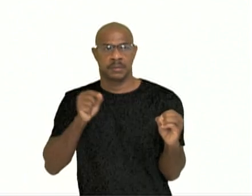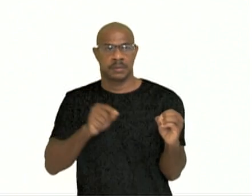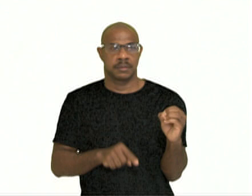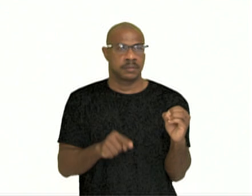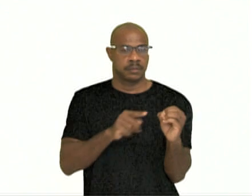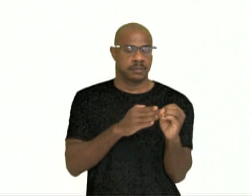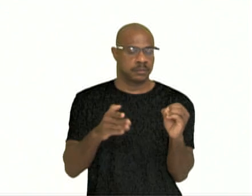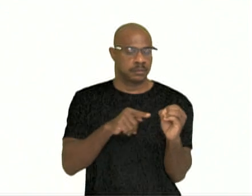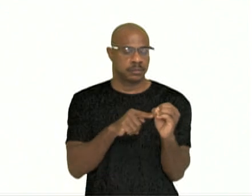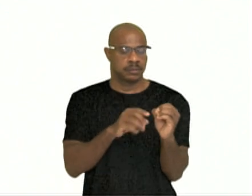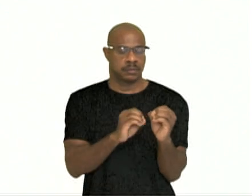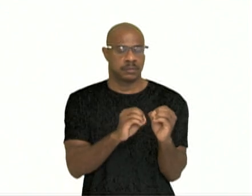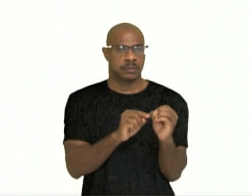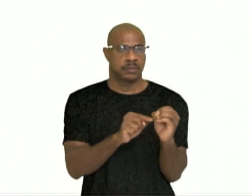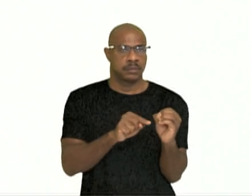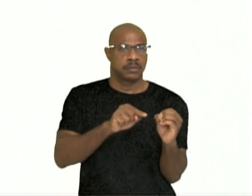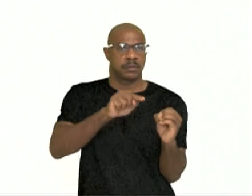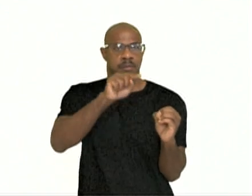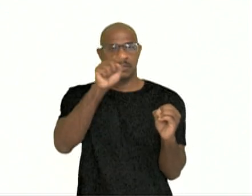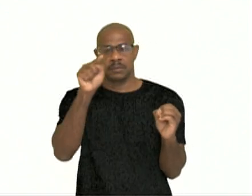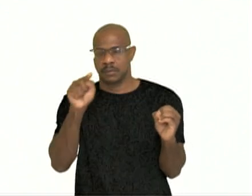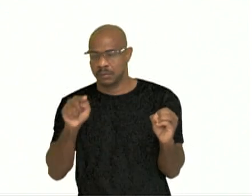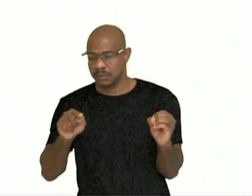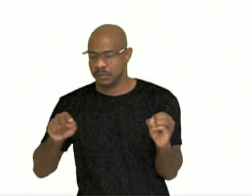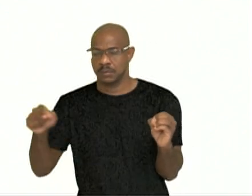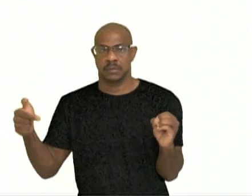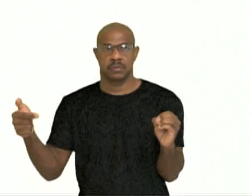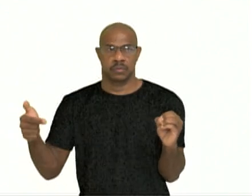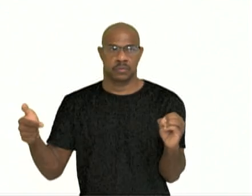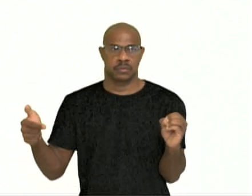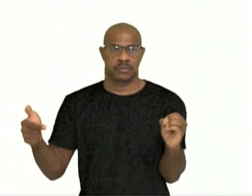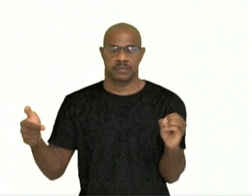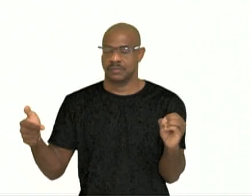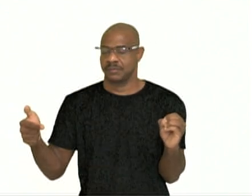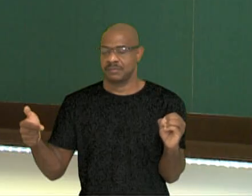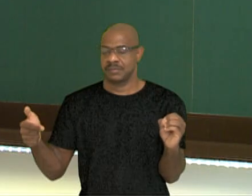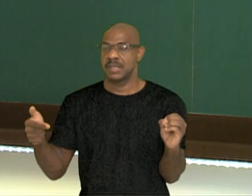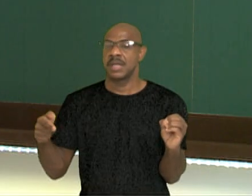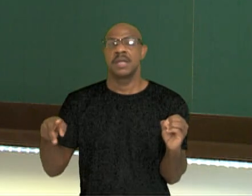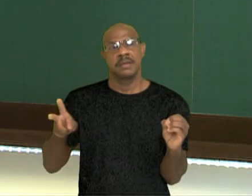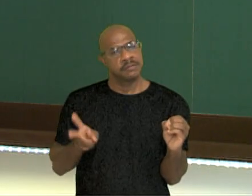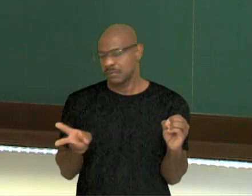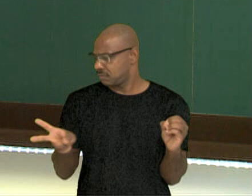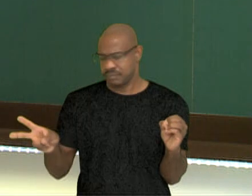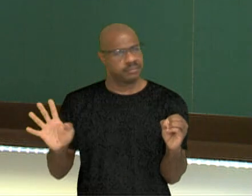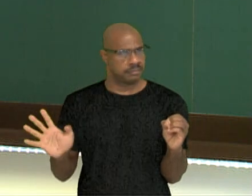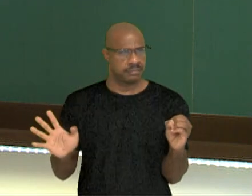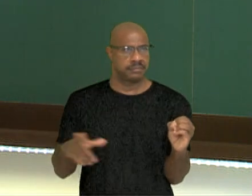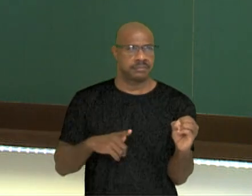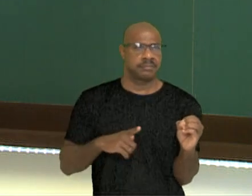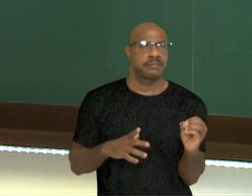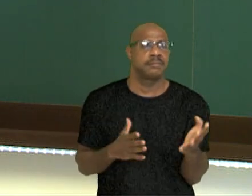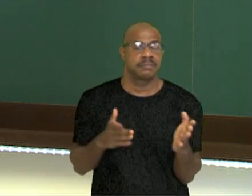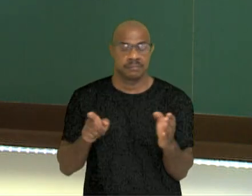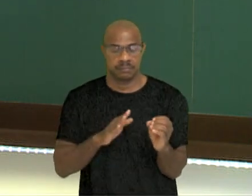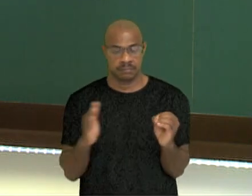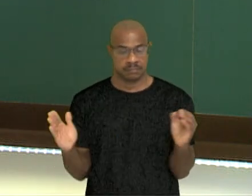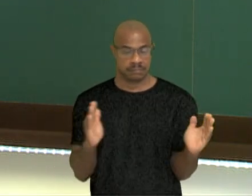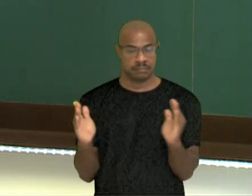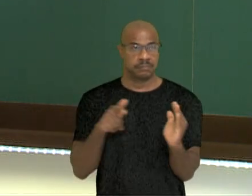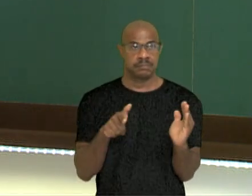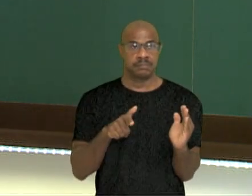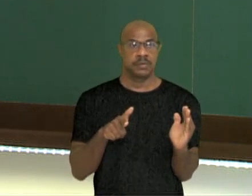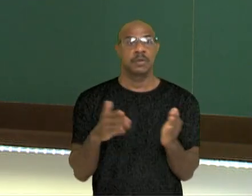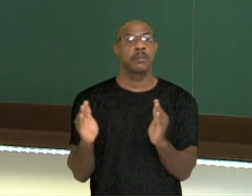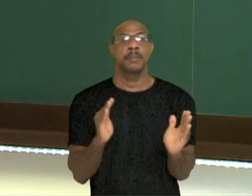no 0, termina no 2 e já inicia novamente dentro daquela característica da função ser periódica. Então, nesse sentido, qual